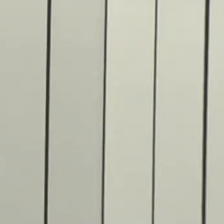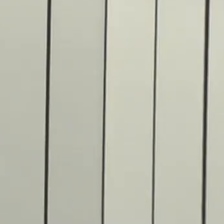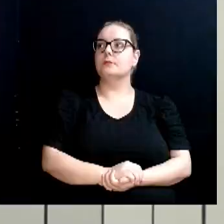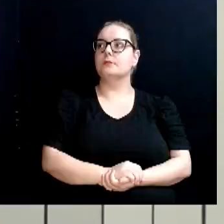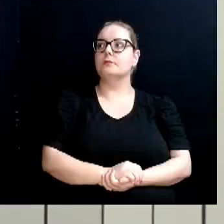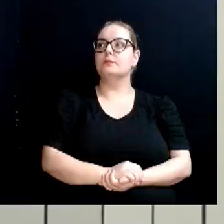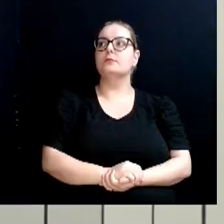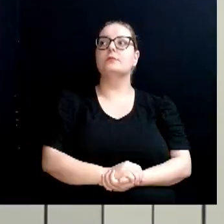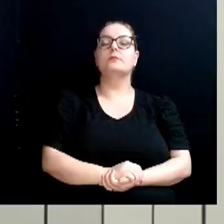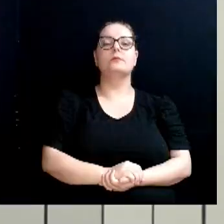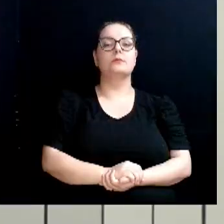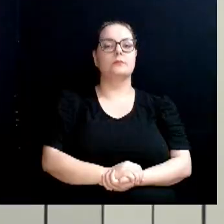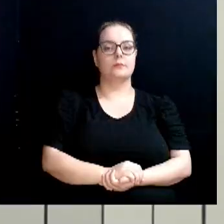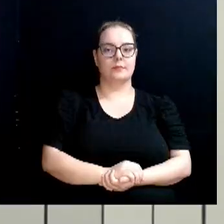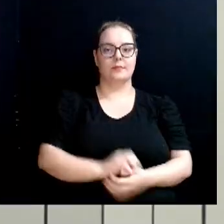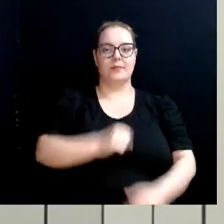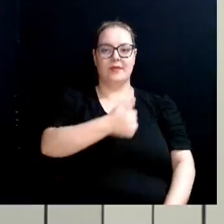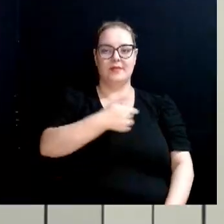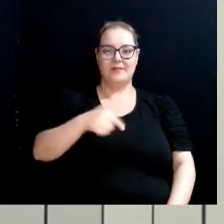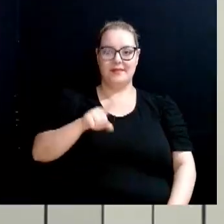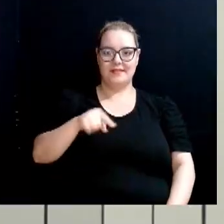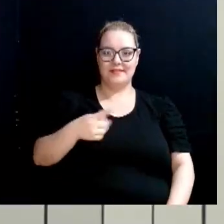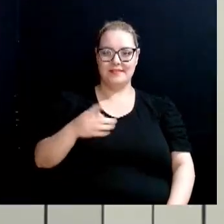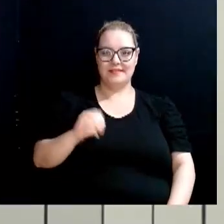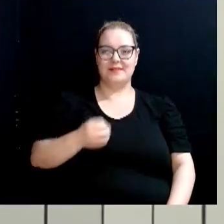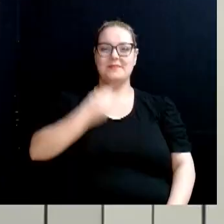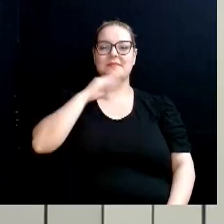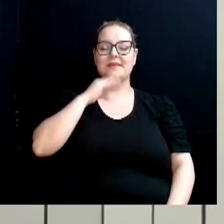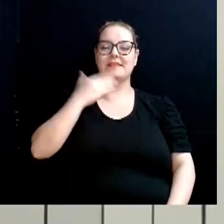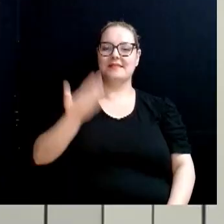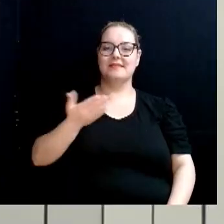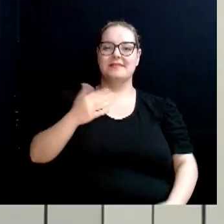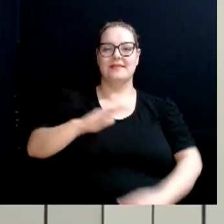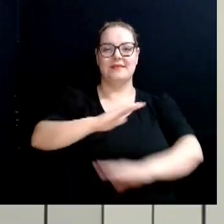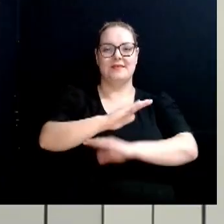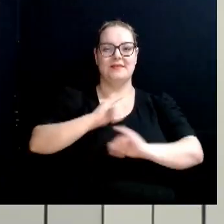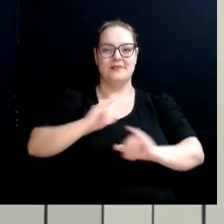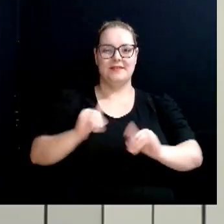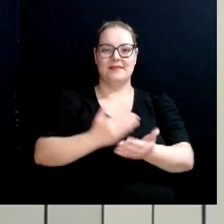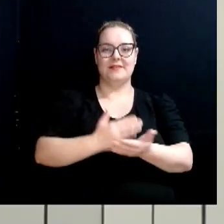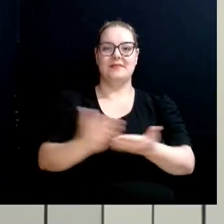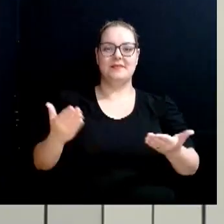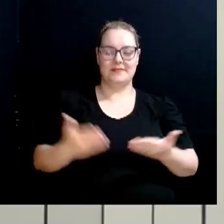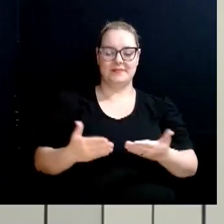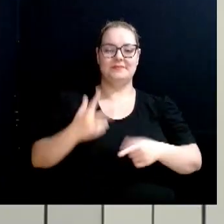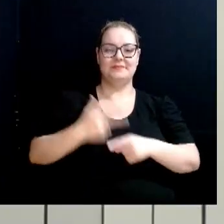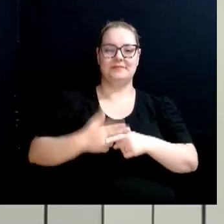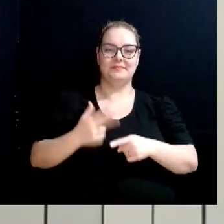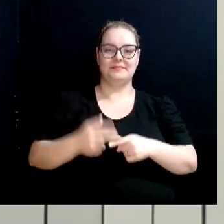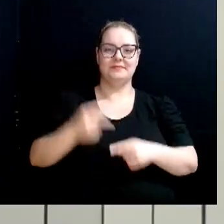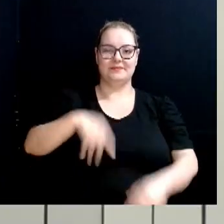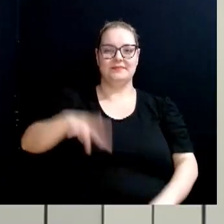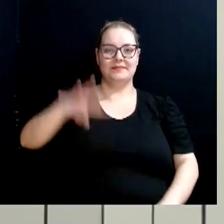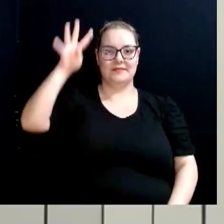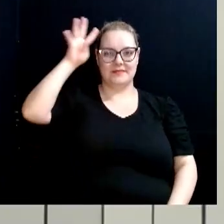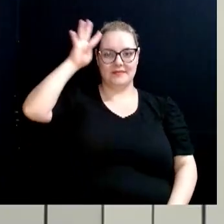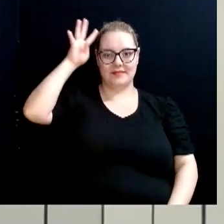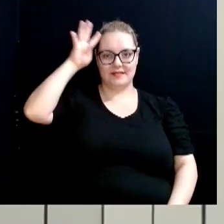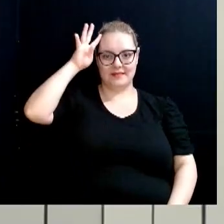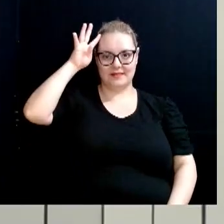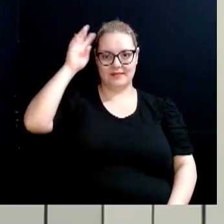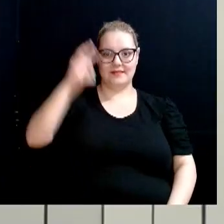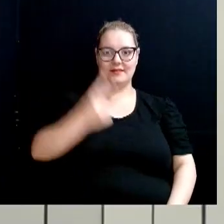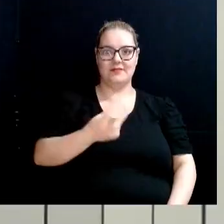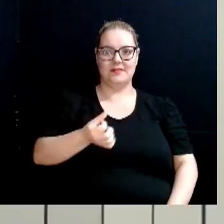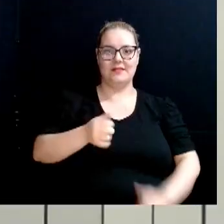Meio-dia e 10, boa tarde para você. O Câmara Notícia começa agora, a edição desta quarta-feira, 26 de agosto